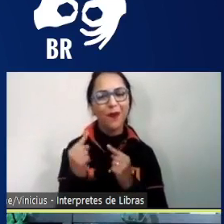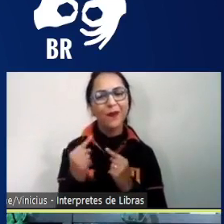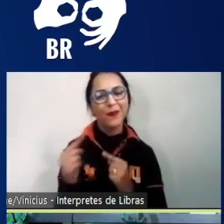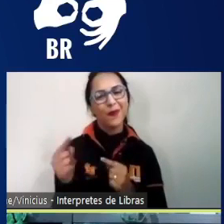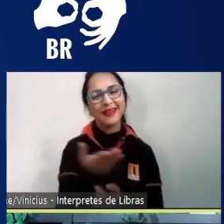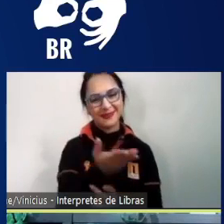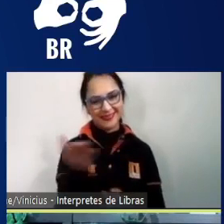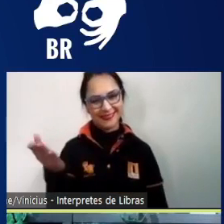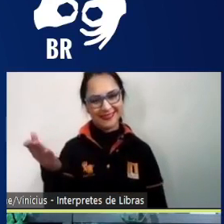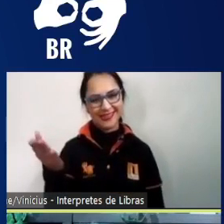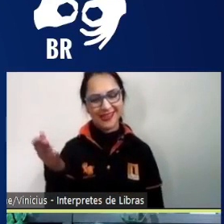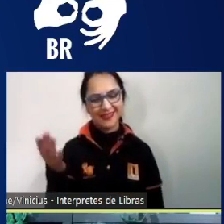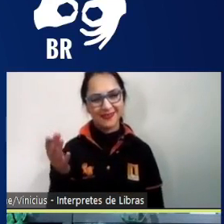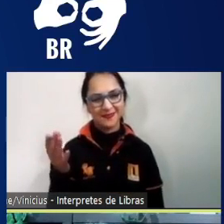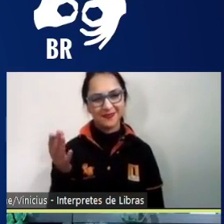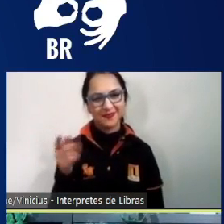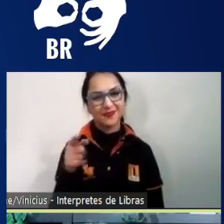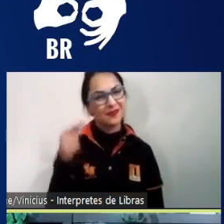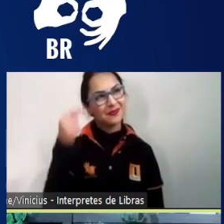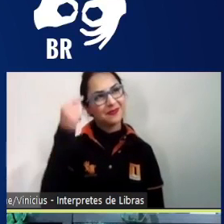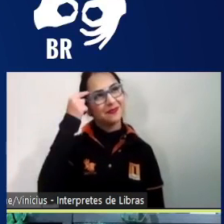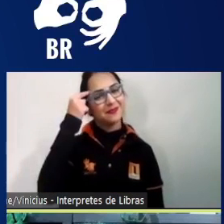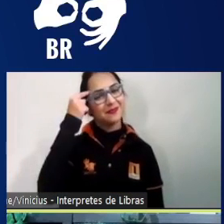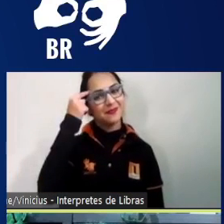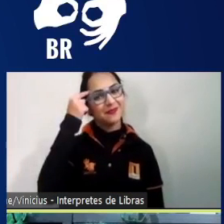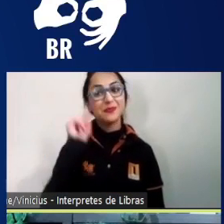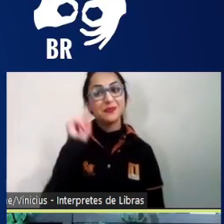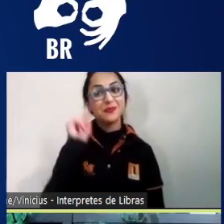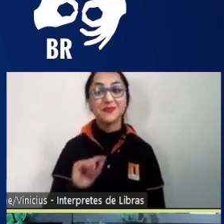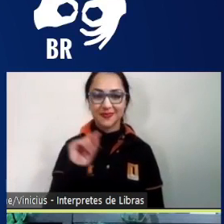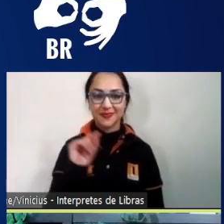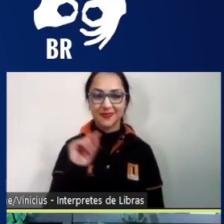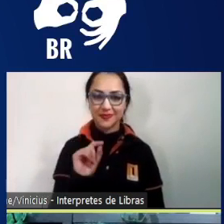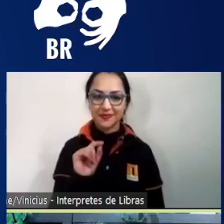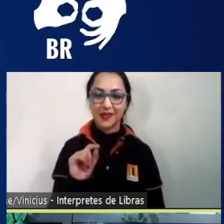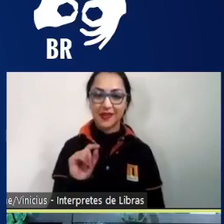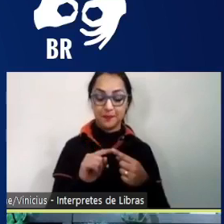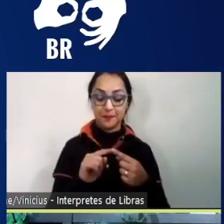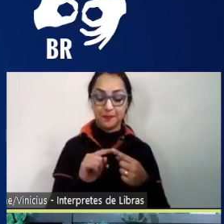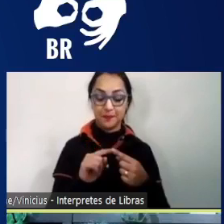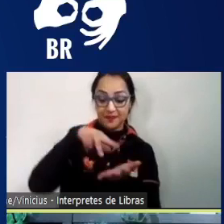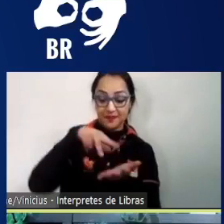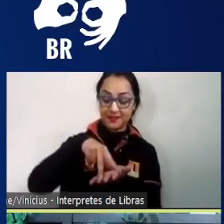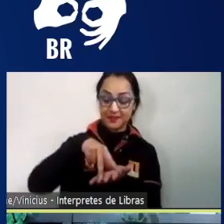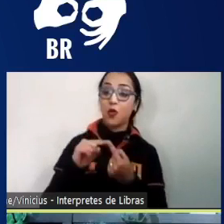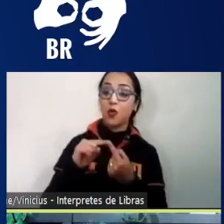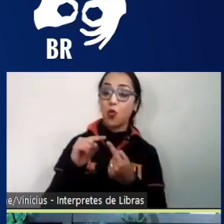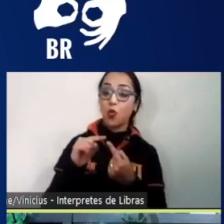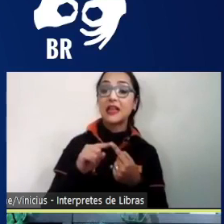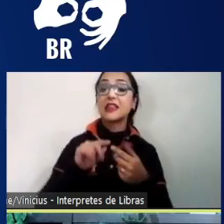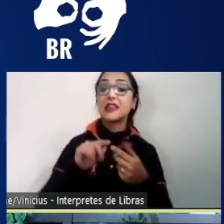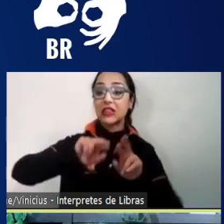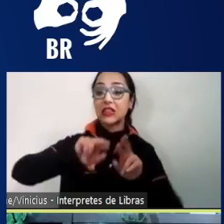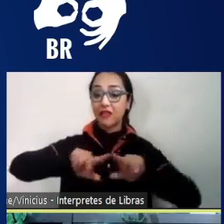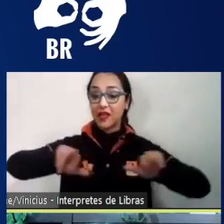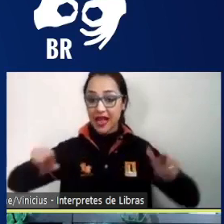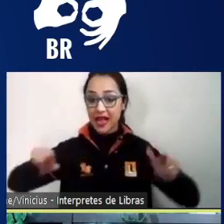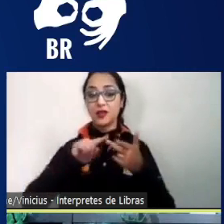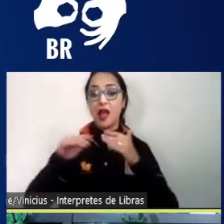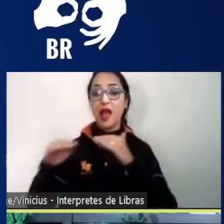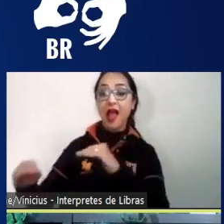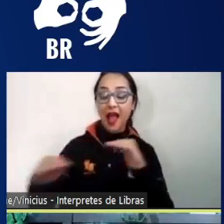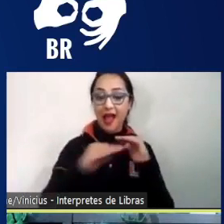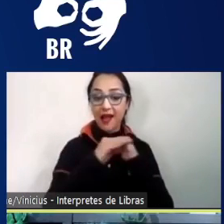trazendo como base diversidade, equidade, inclusão e sustentabilidade, mas focada nas